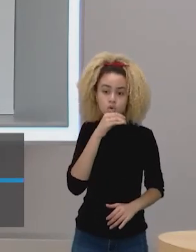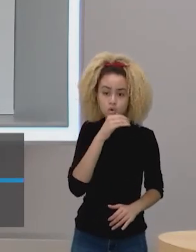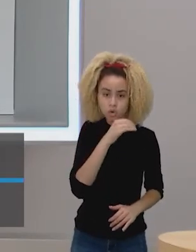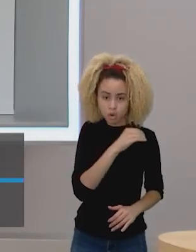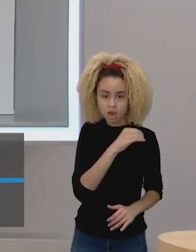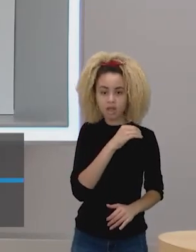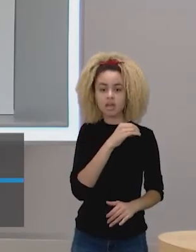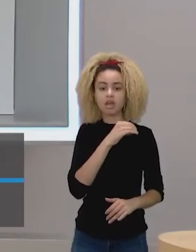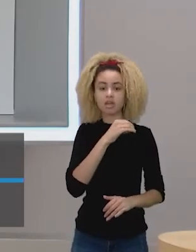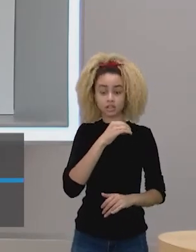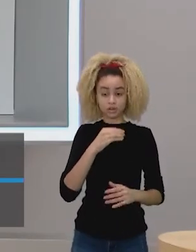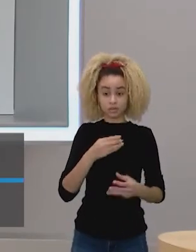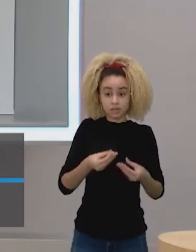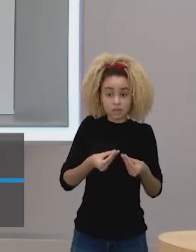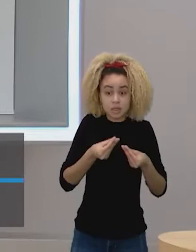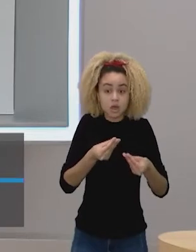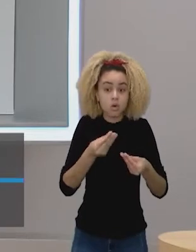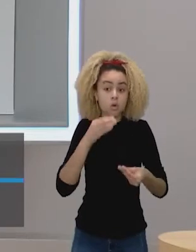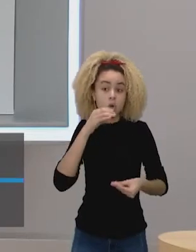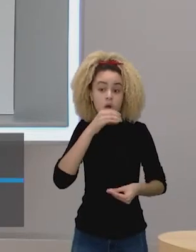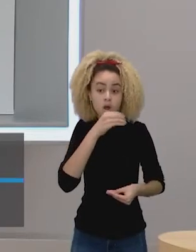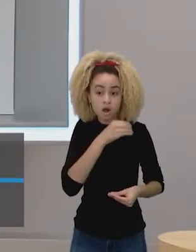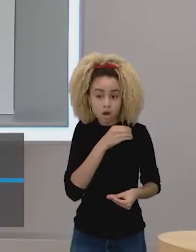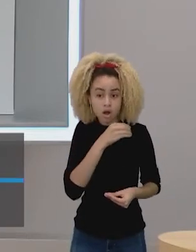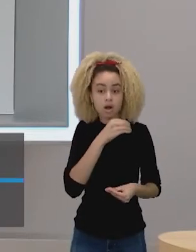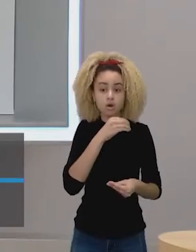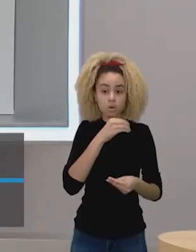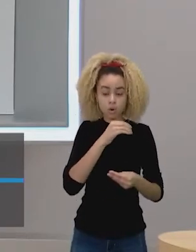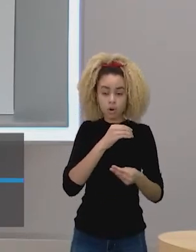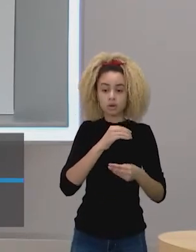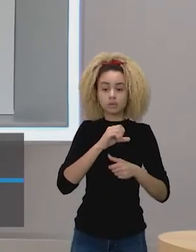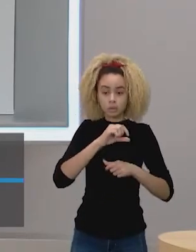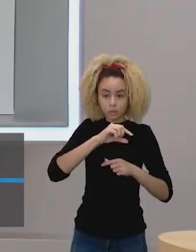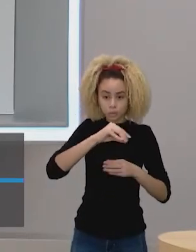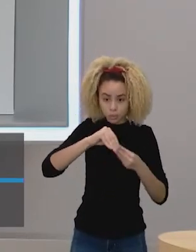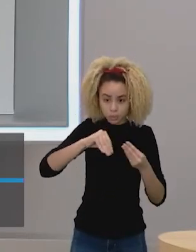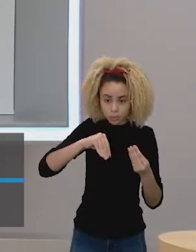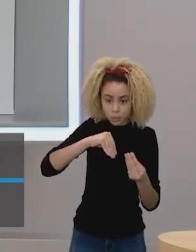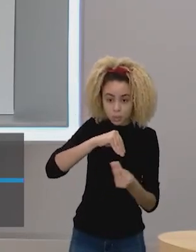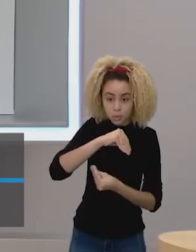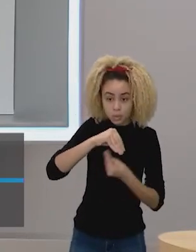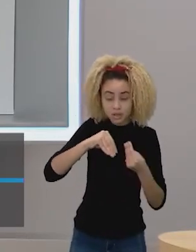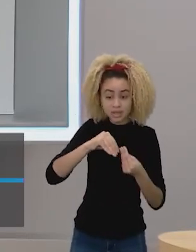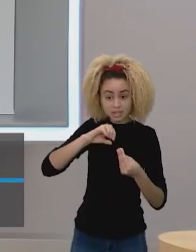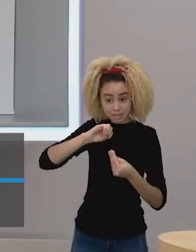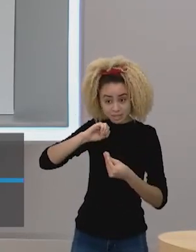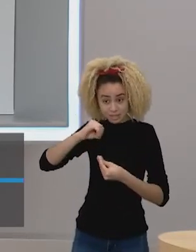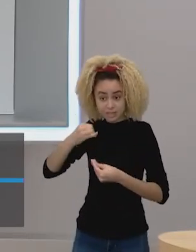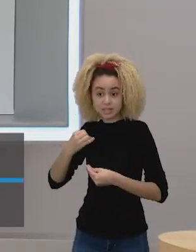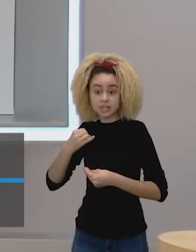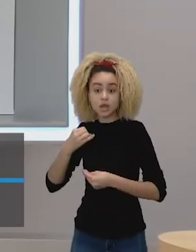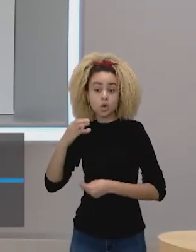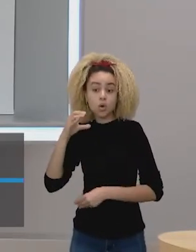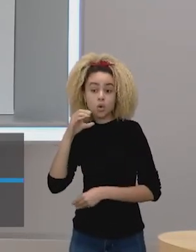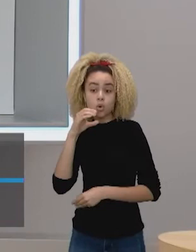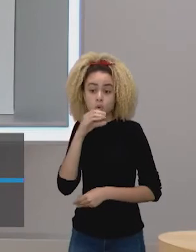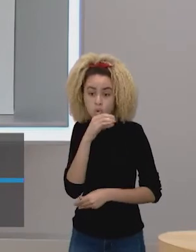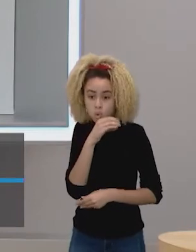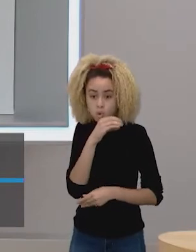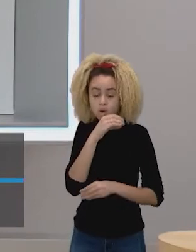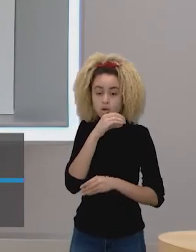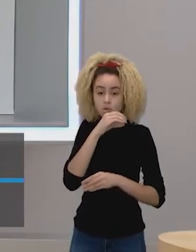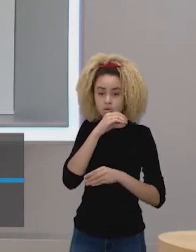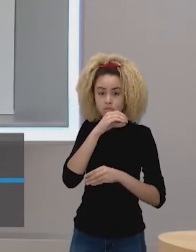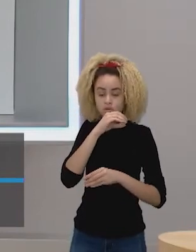dizer, você fornece calor à realização de um trabalho, máquina térmica. E se eu realizo o trabalho sobre uma máquina, sobre um sistema,